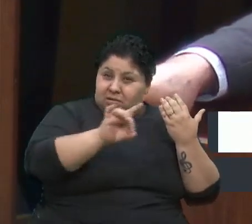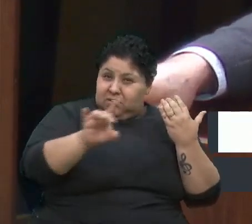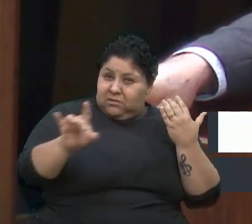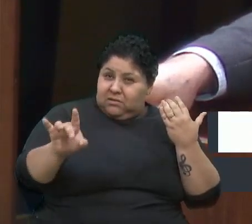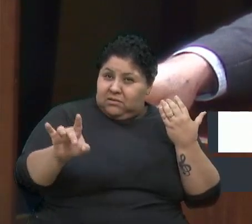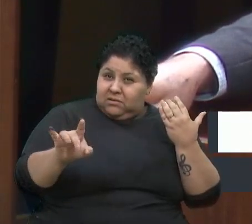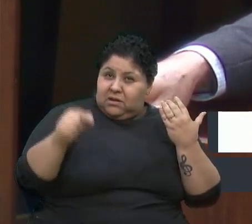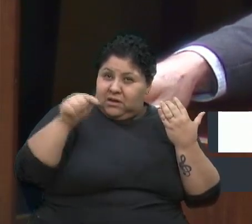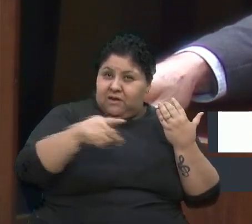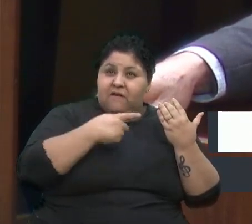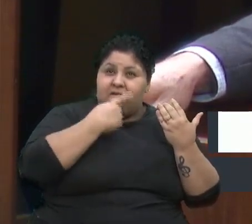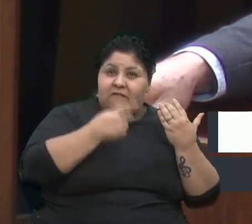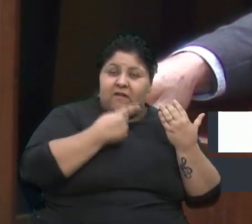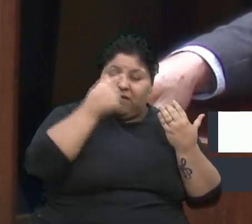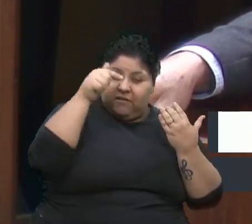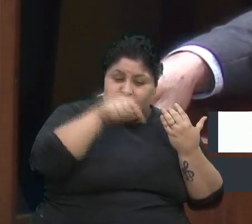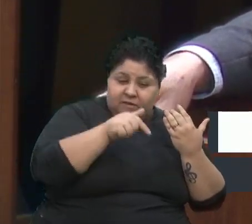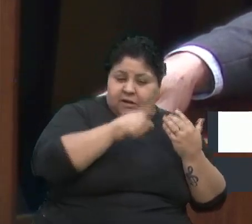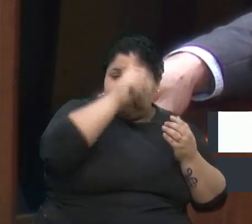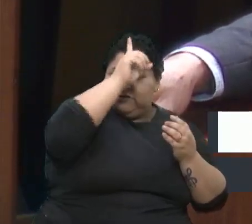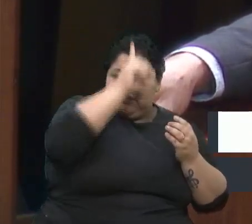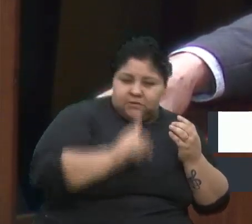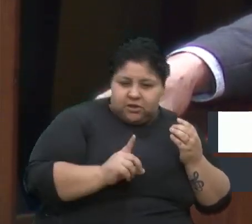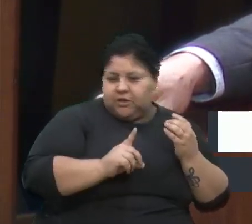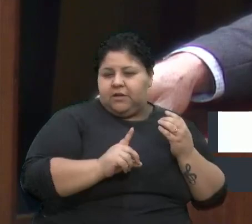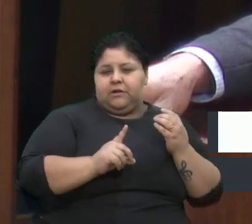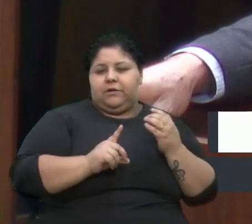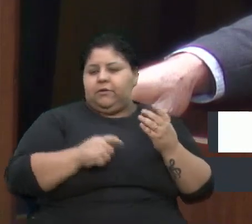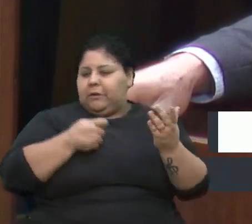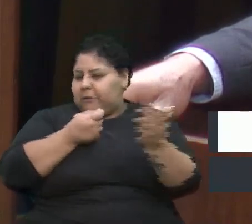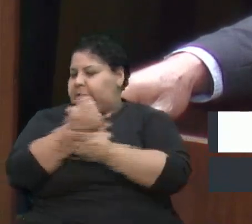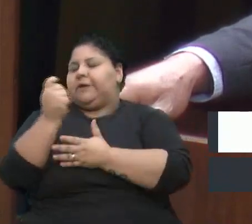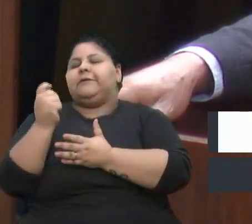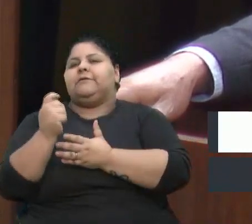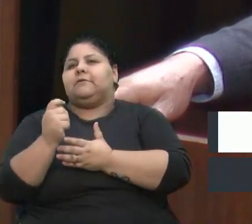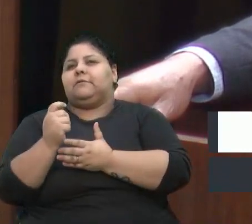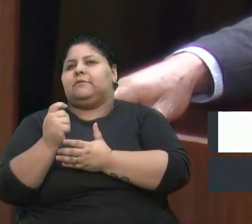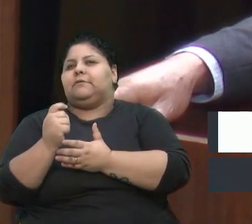gente debate aqui dentro, direitos, deveres, peculiaridades, e o